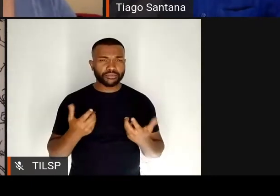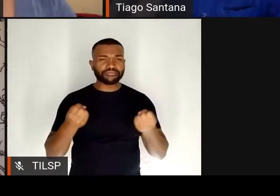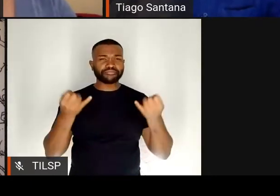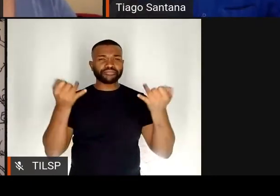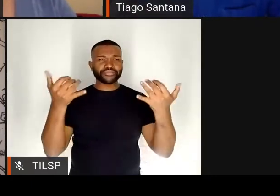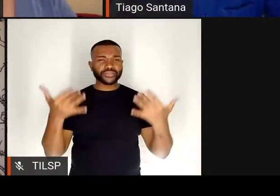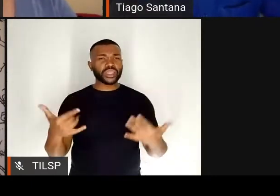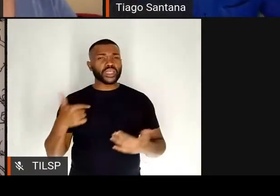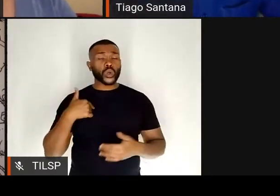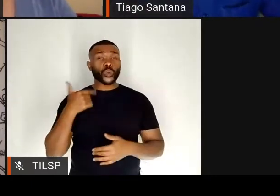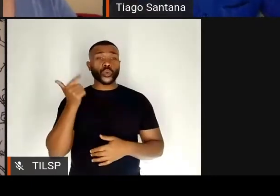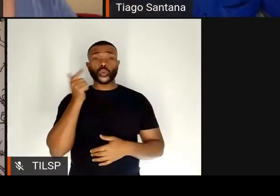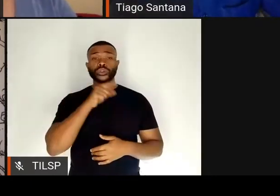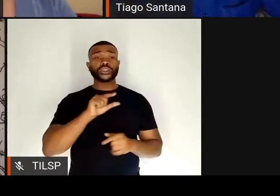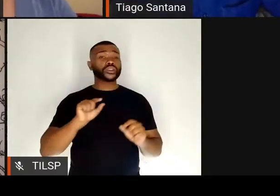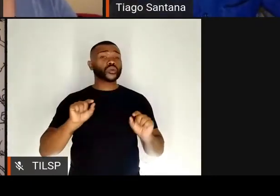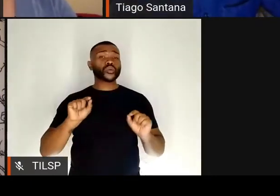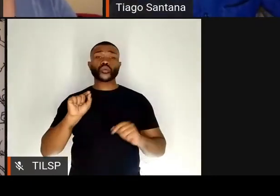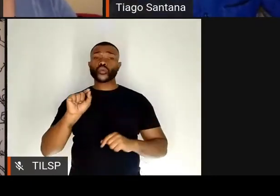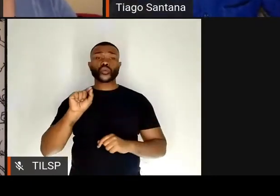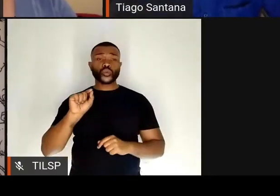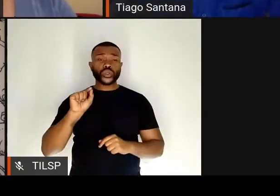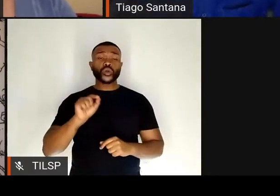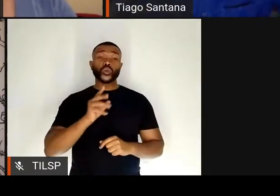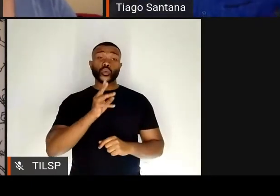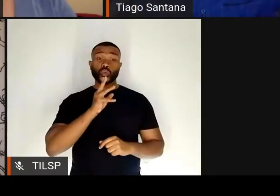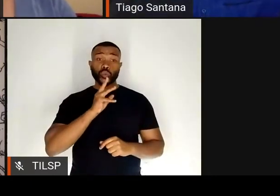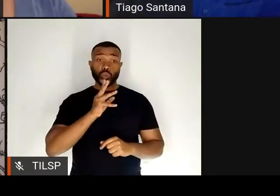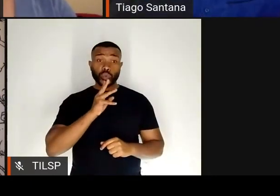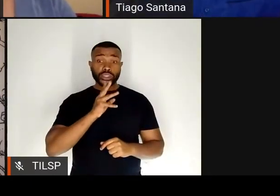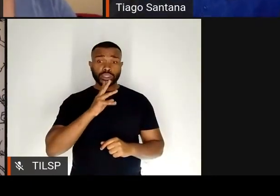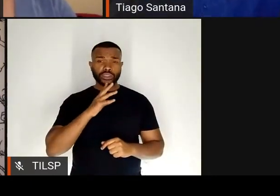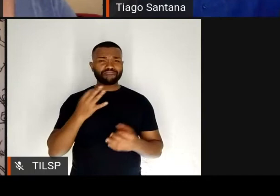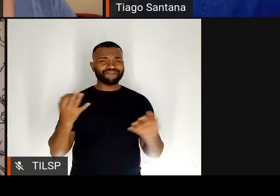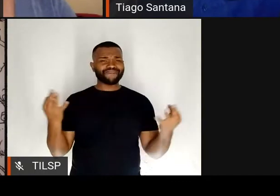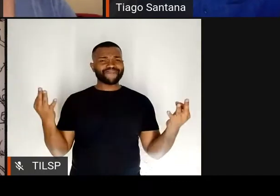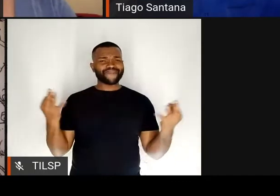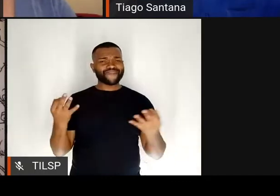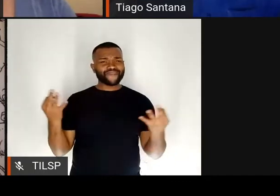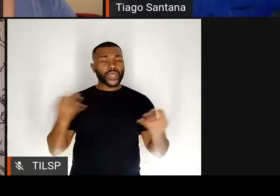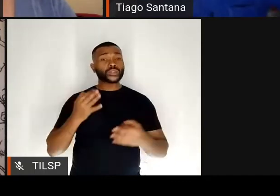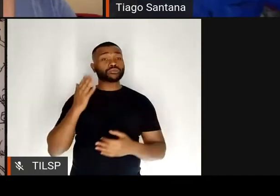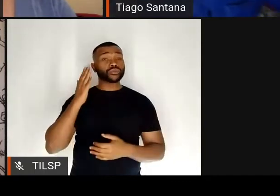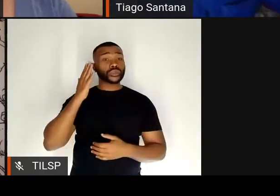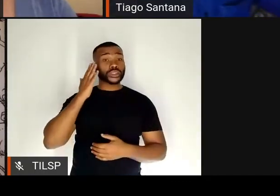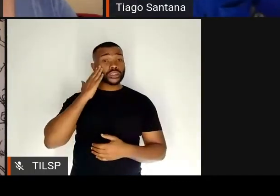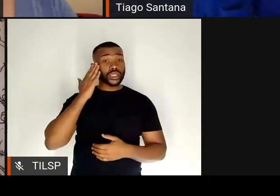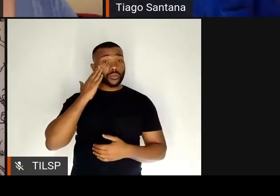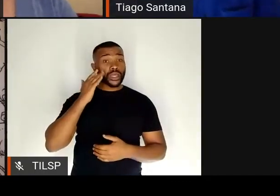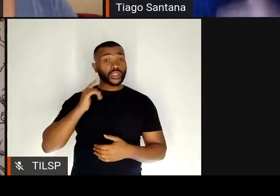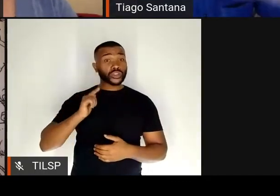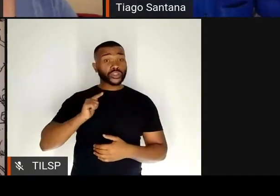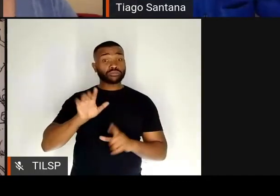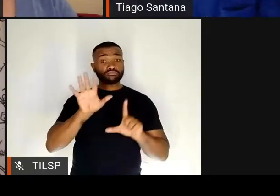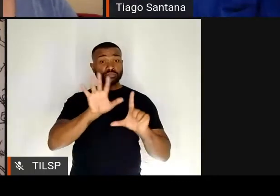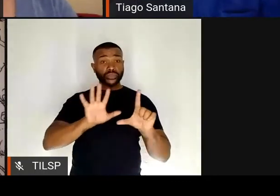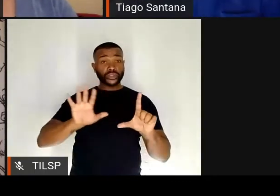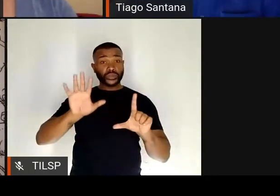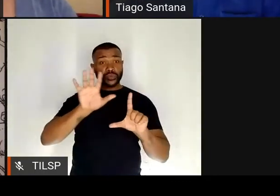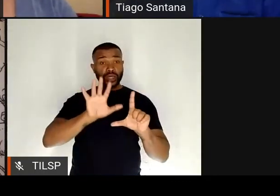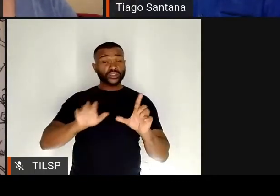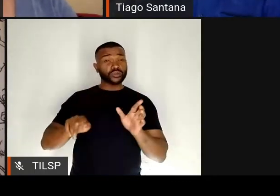só consegui conhecer a obra mesmo a fundo. Obviamente sabia que tinha imagens dele na coleção Maspirelli,